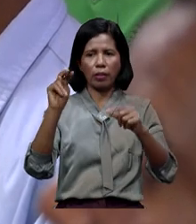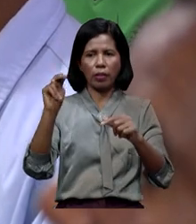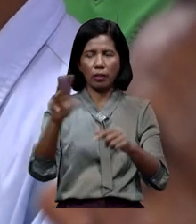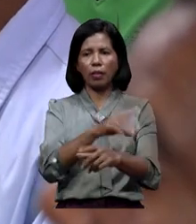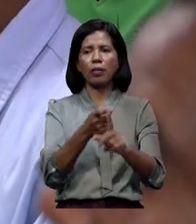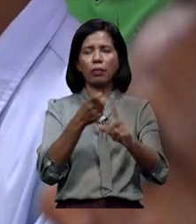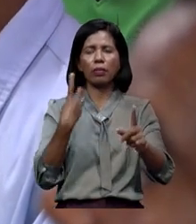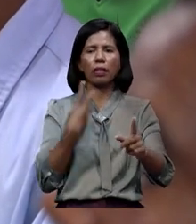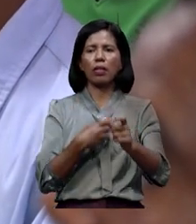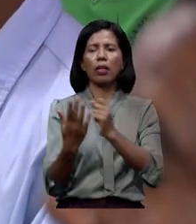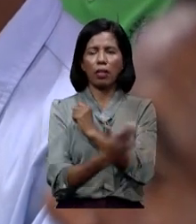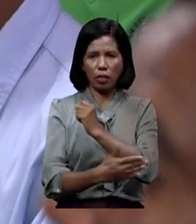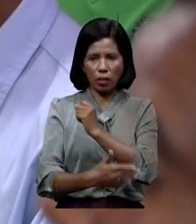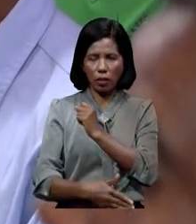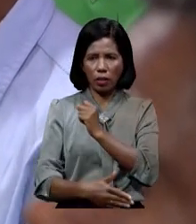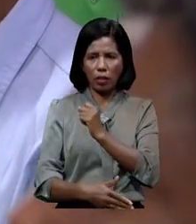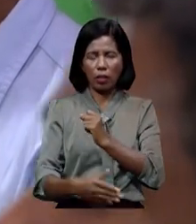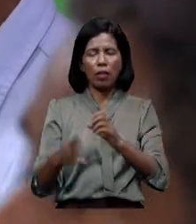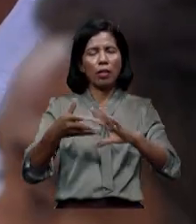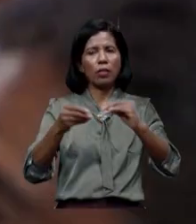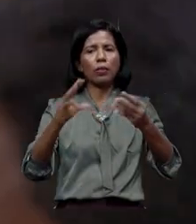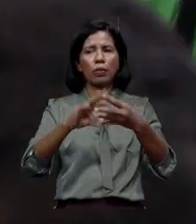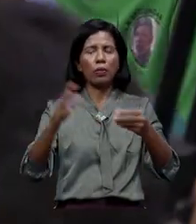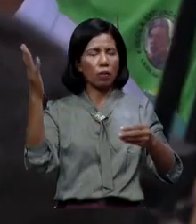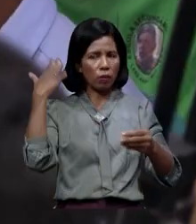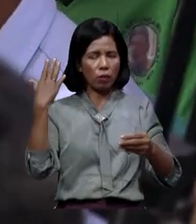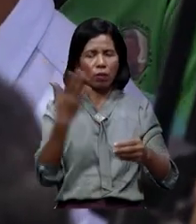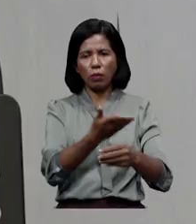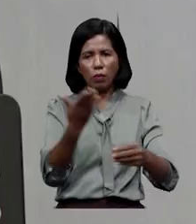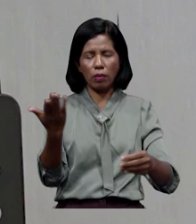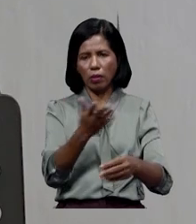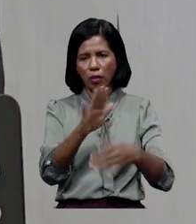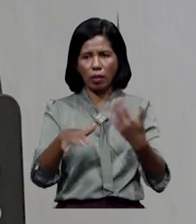Cursi também na sala. História passada, não é mesmo? Carica ali ser durante